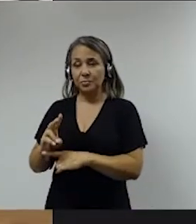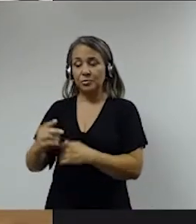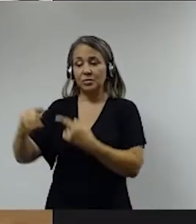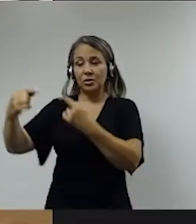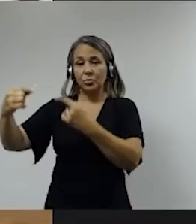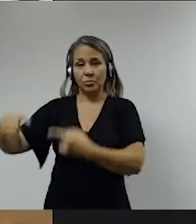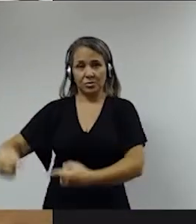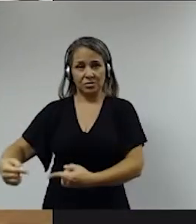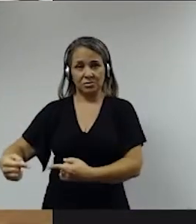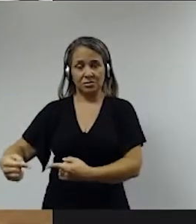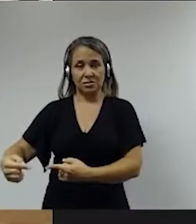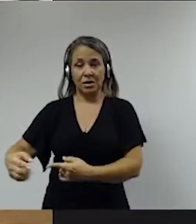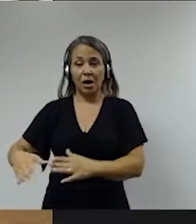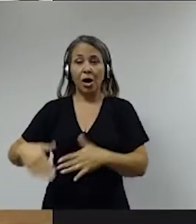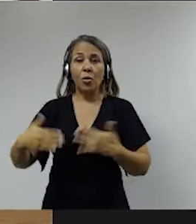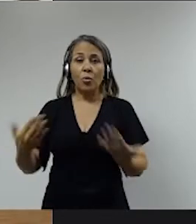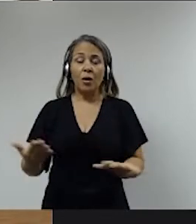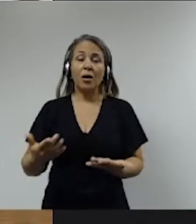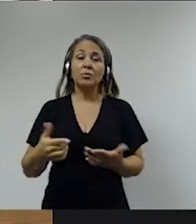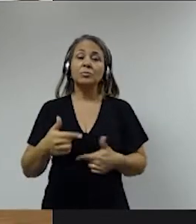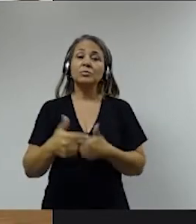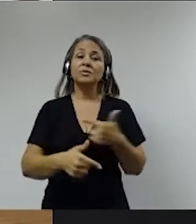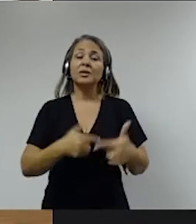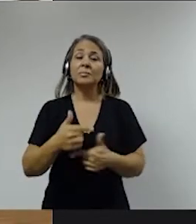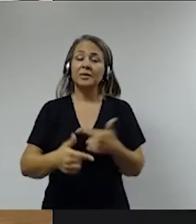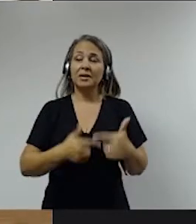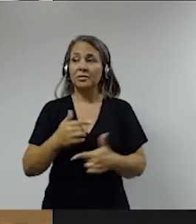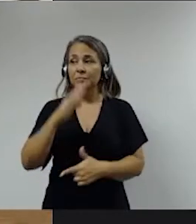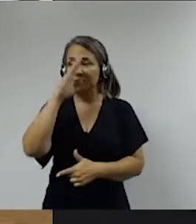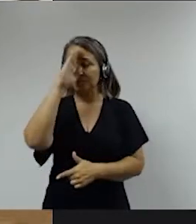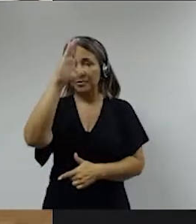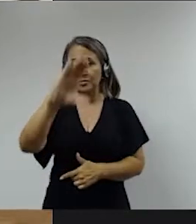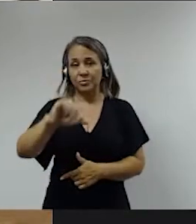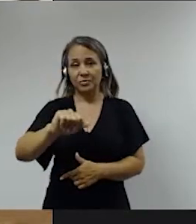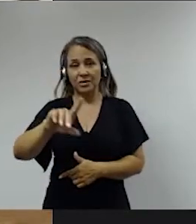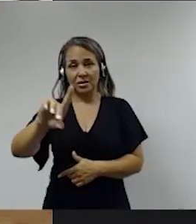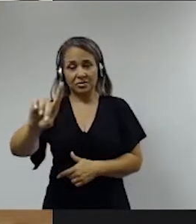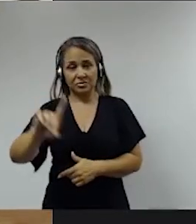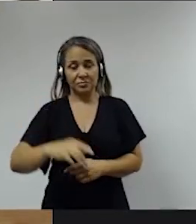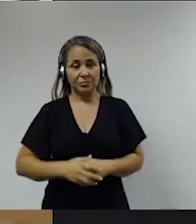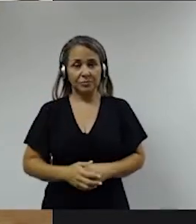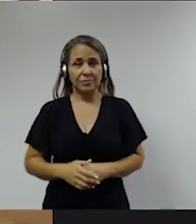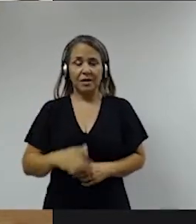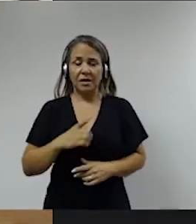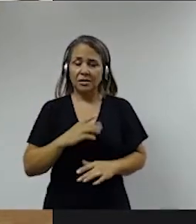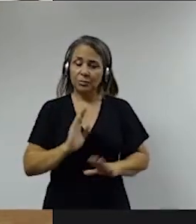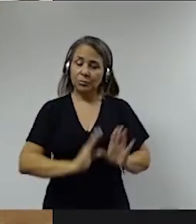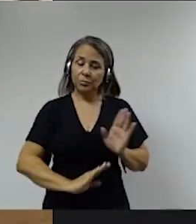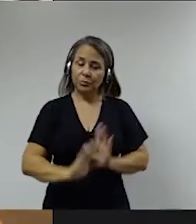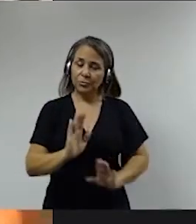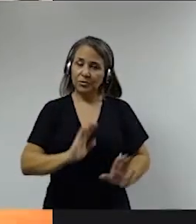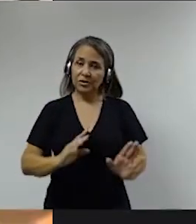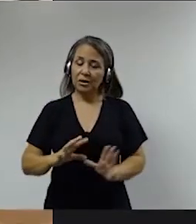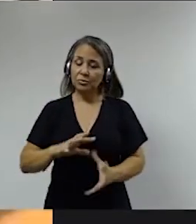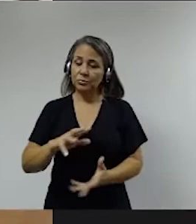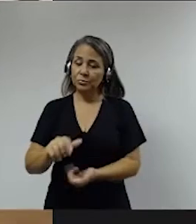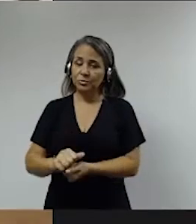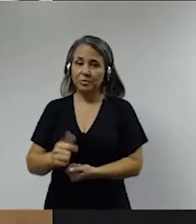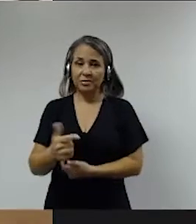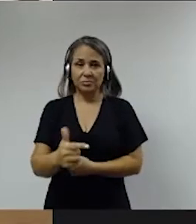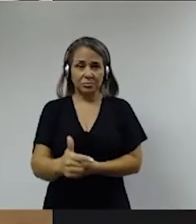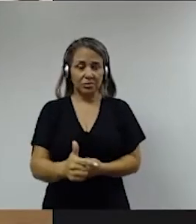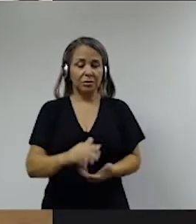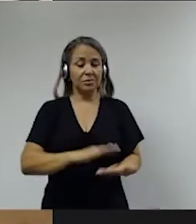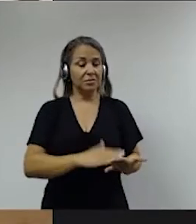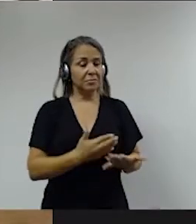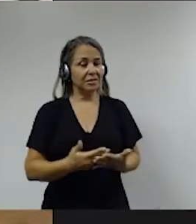é importante. Qual é a missão institucional do CAD? A gente está defendendo a concorrência. Eu vivo dizendo isso, mas com todo o cuidado do mundo para que não seja mal interpretado.